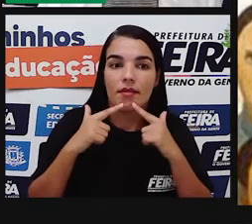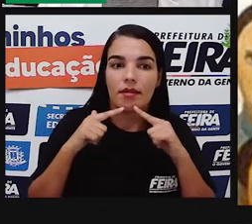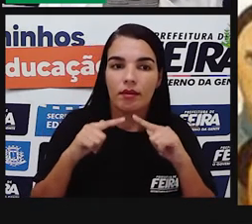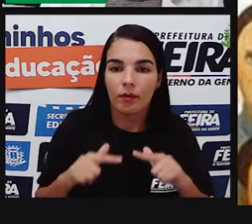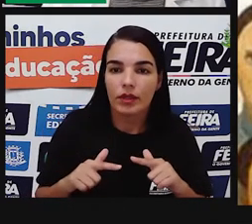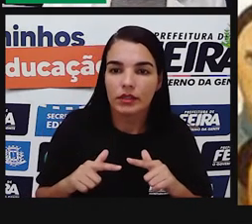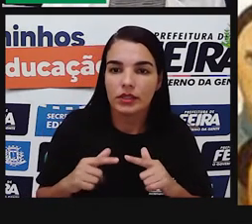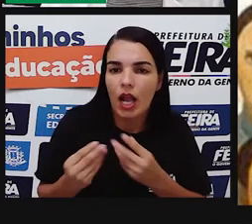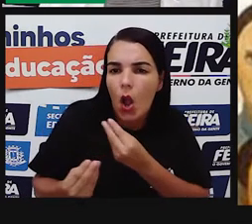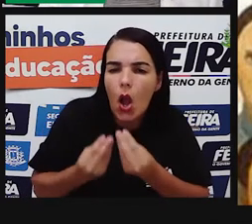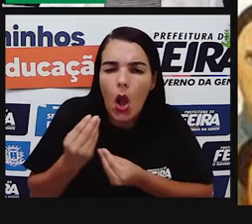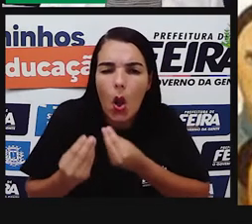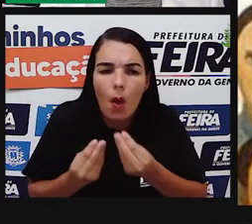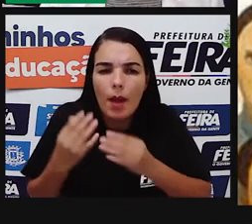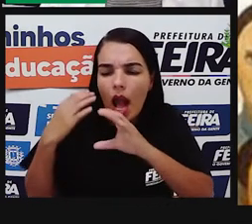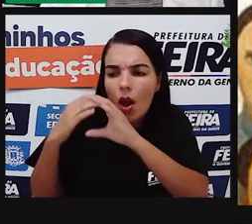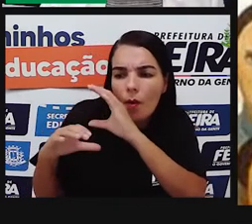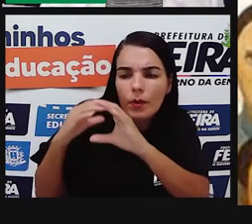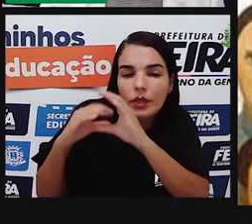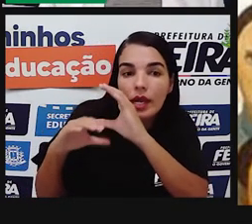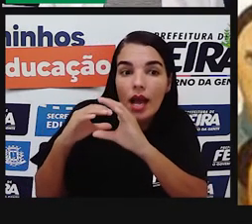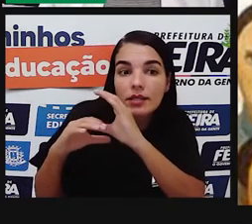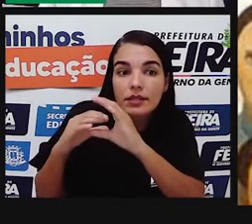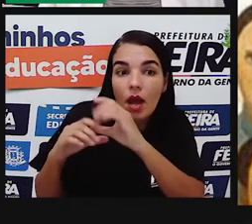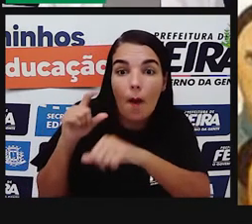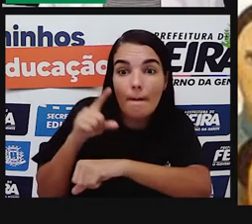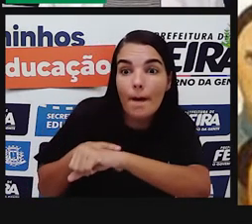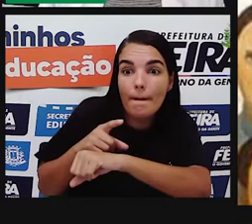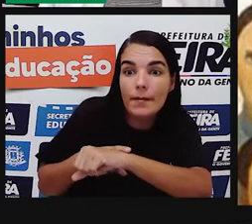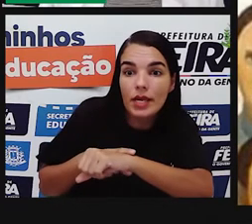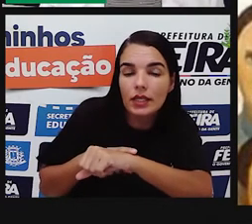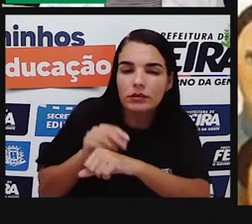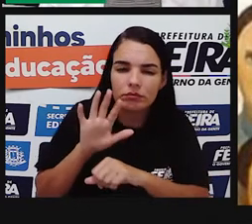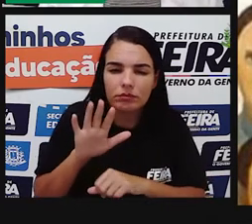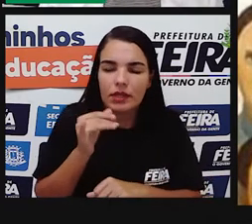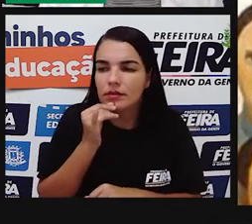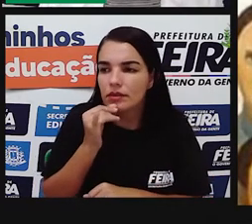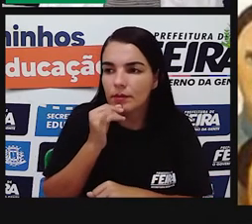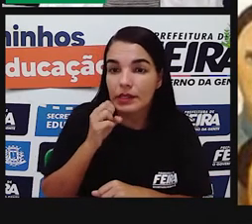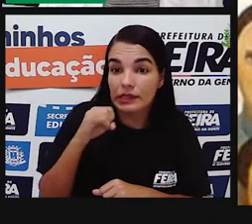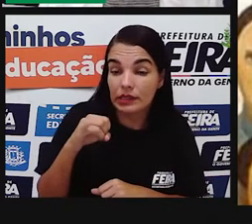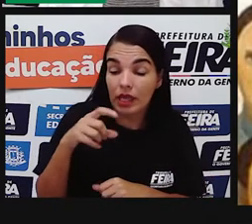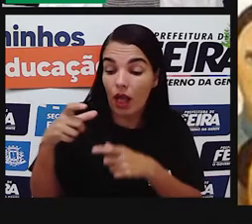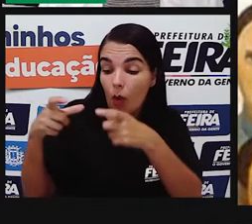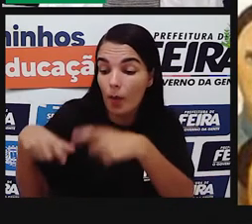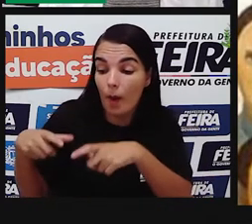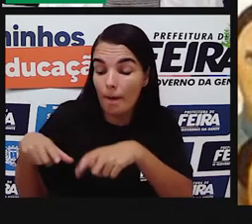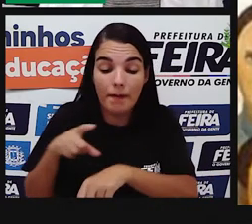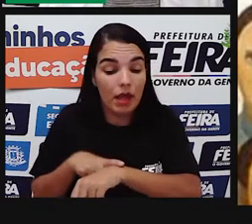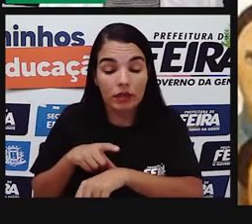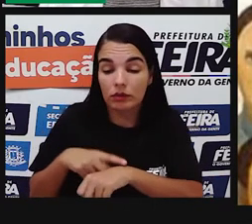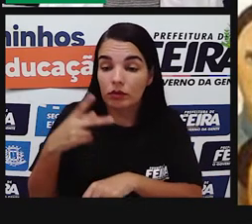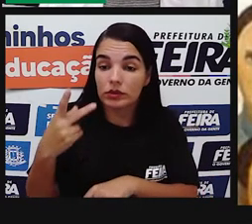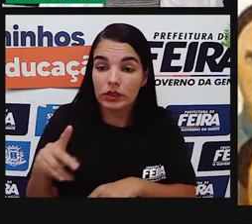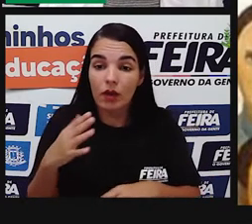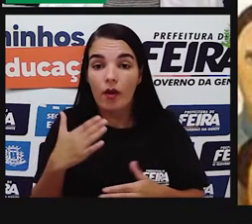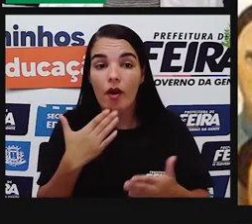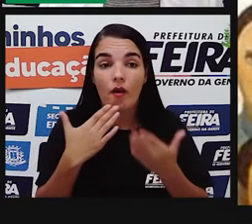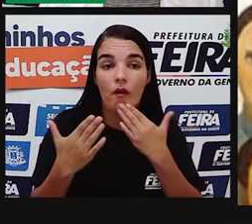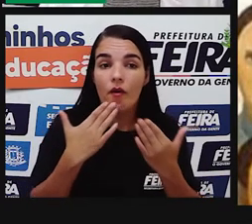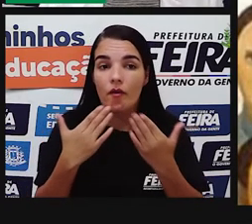situação comunicativa. Então, varia o estilo de acordo com a situação em que